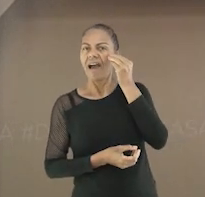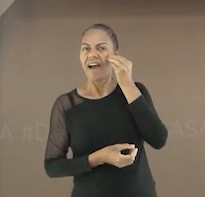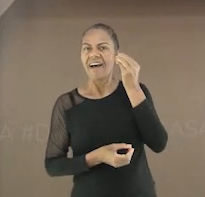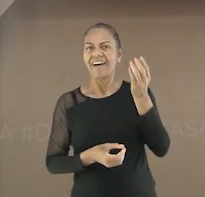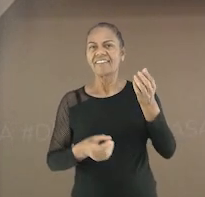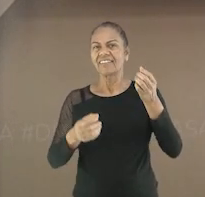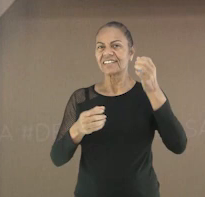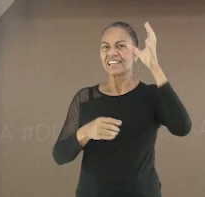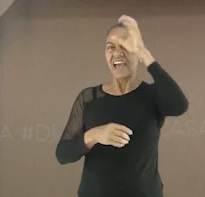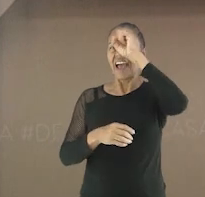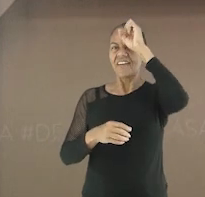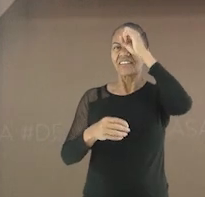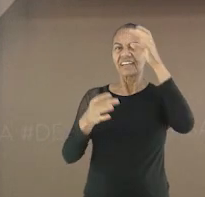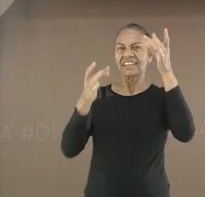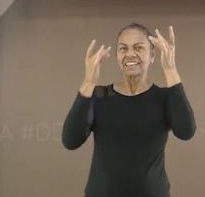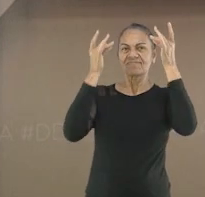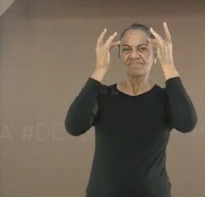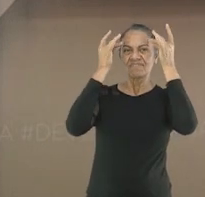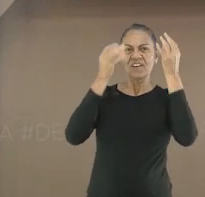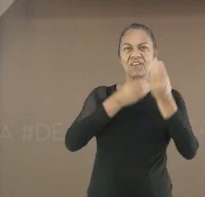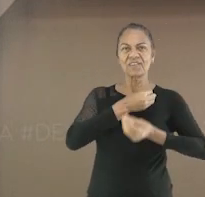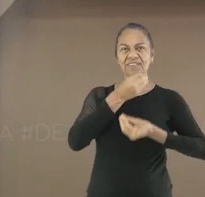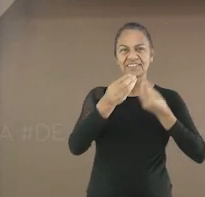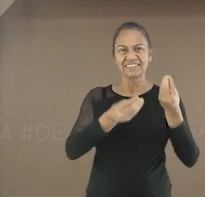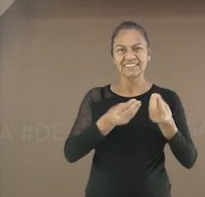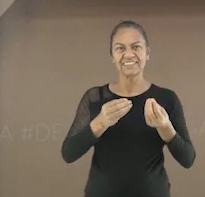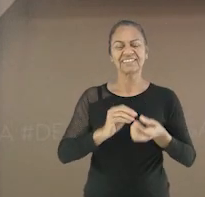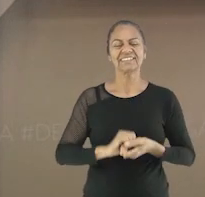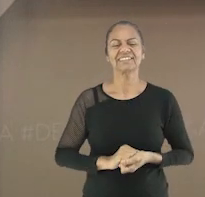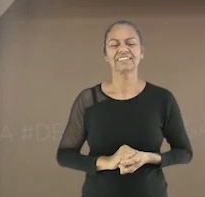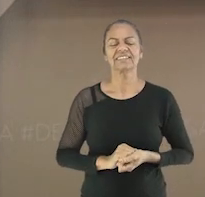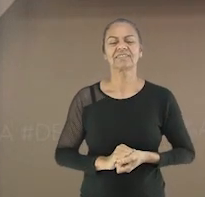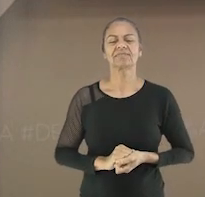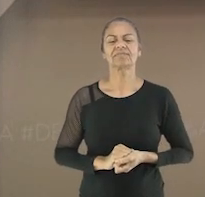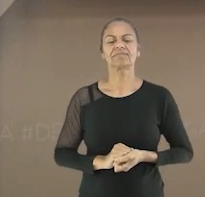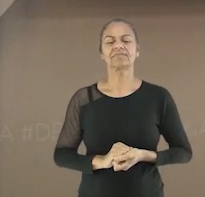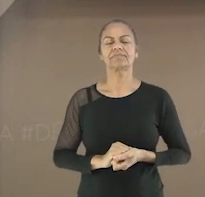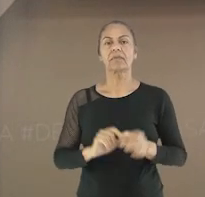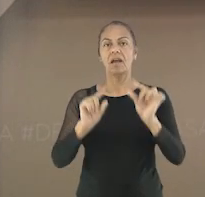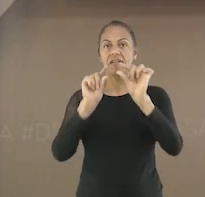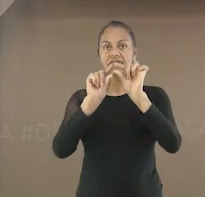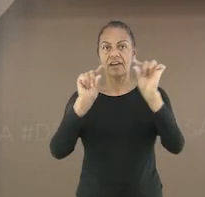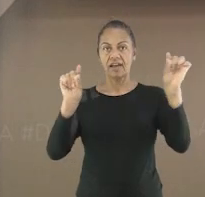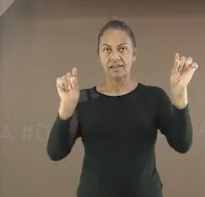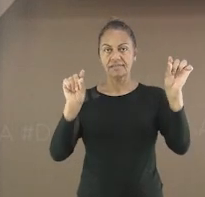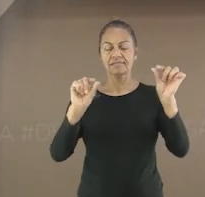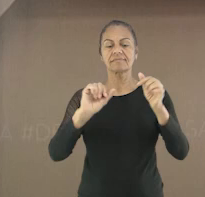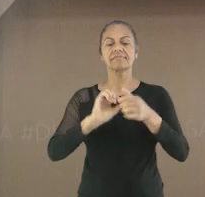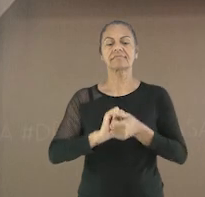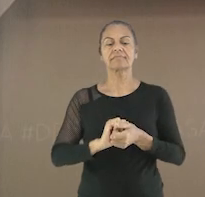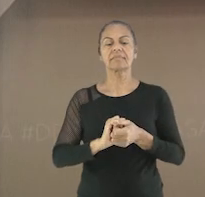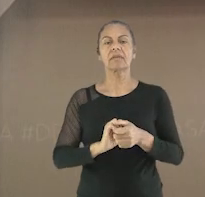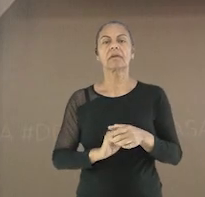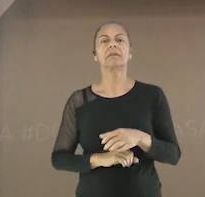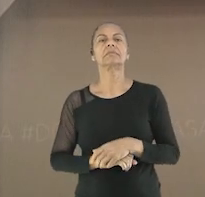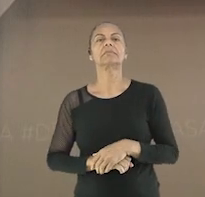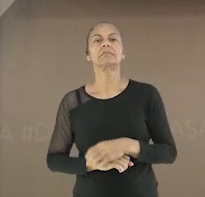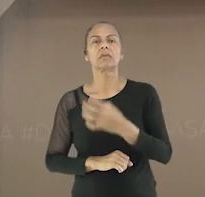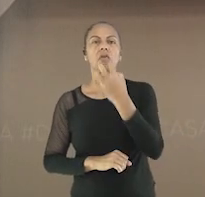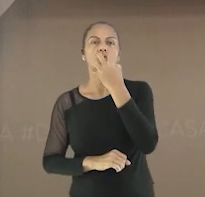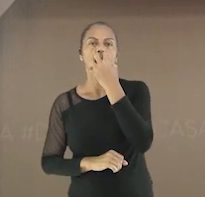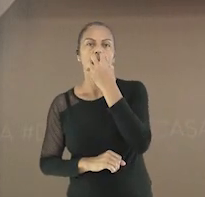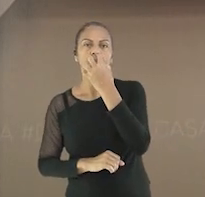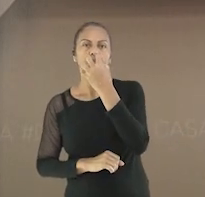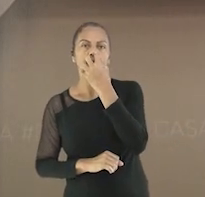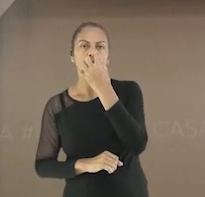seus conhecimentos. Preparado, preparada? Muita atenção e vamos lá! Observe a